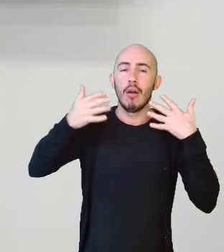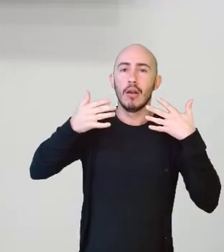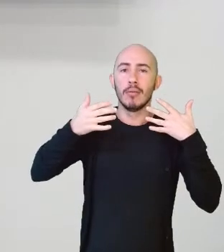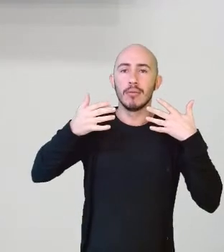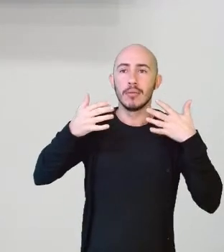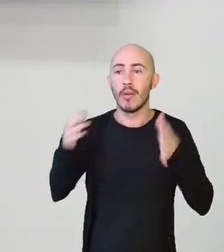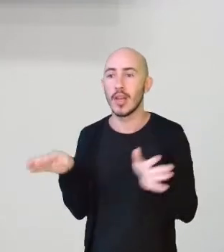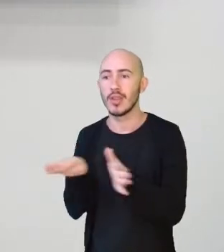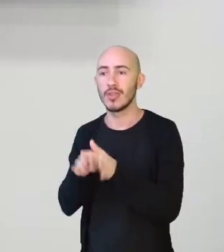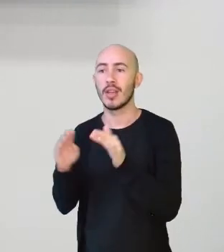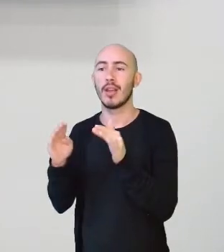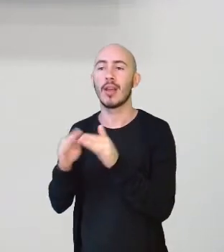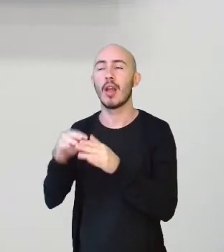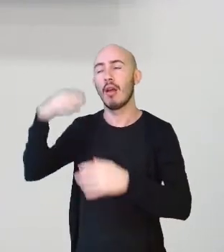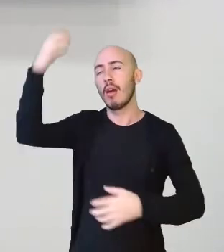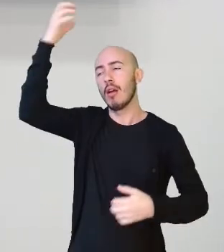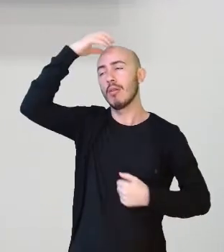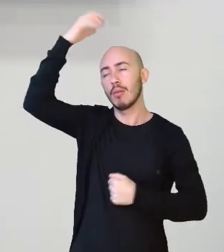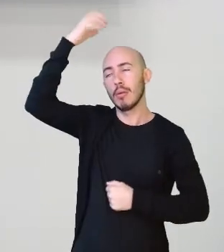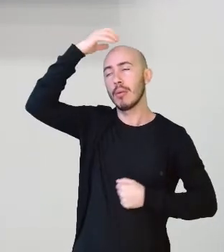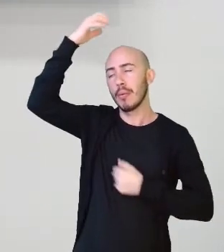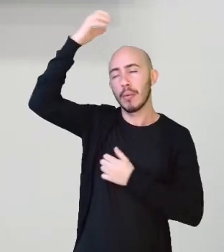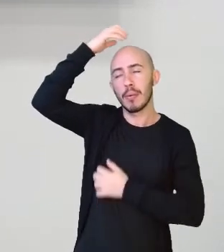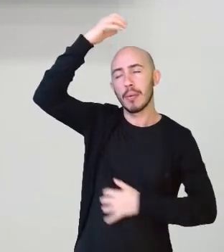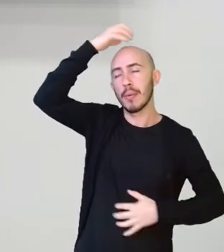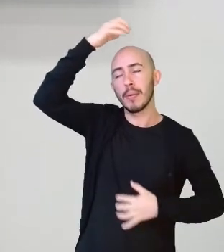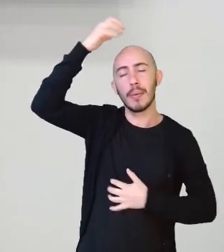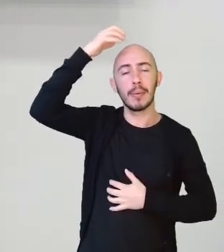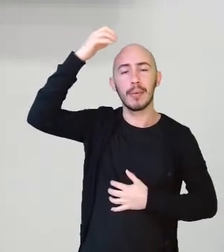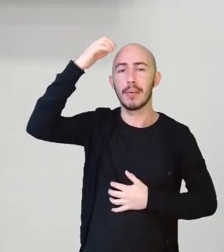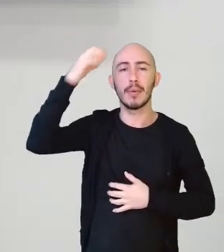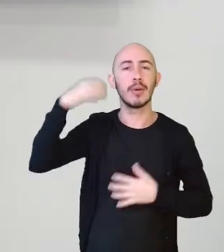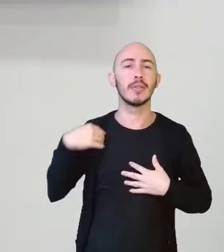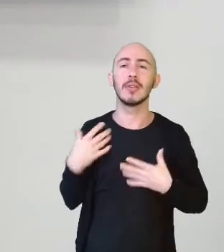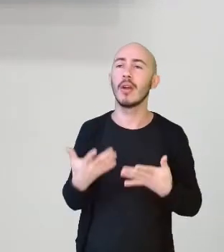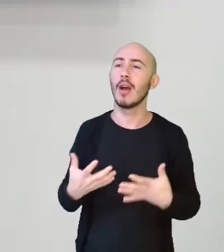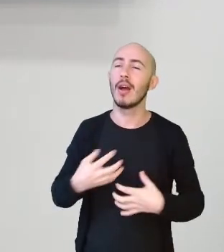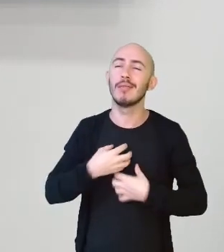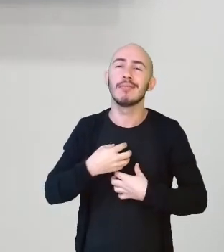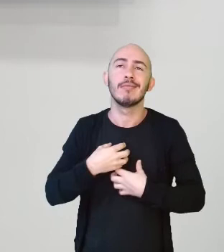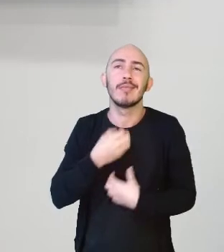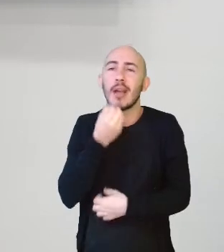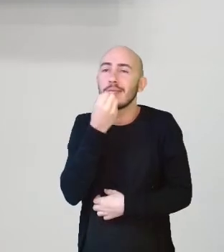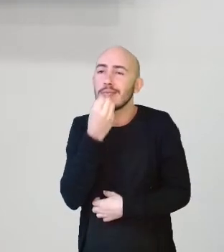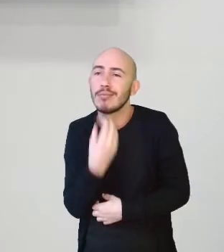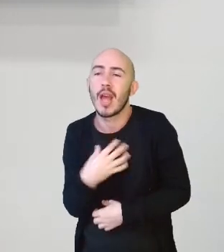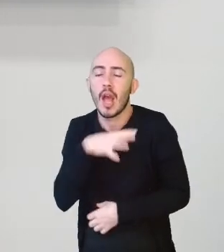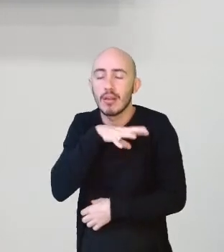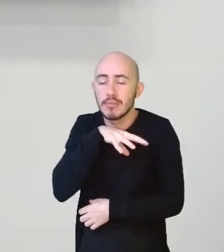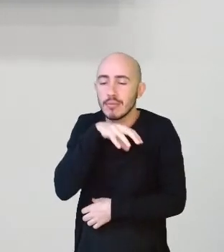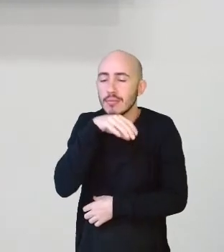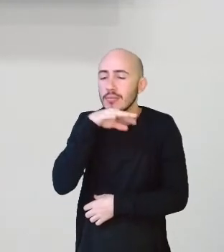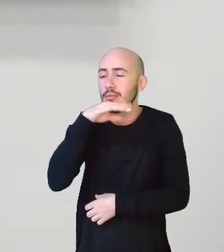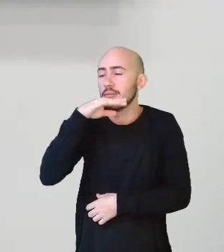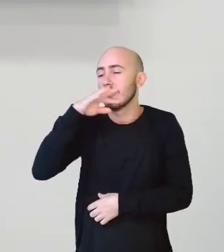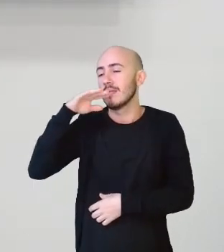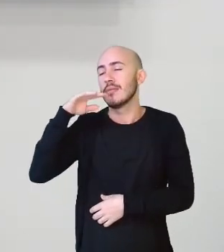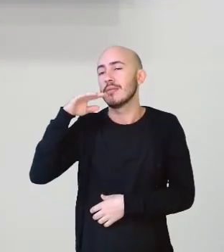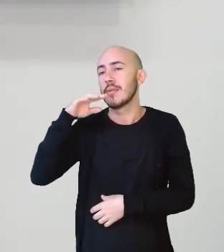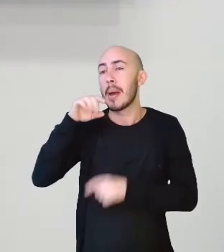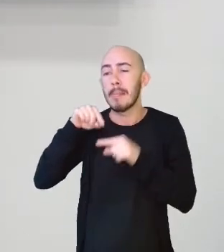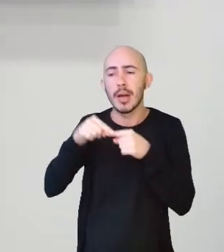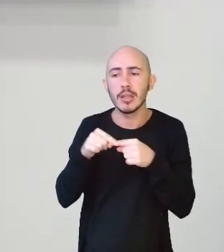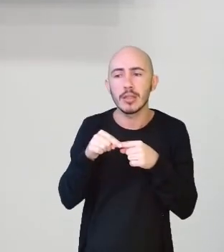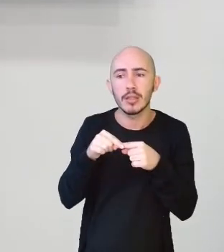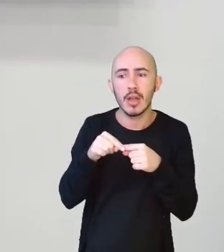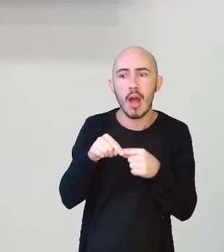chega em casa, toma aquele banho, fica bem refrescado, cheirosinho. E se não tiver água? Como isso